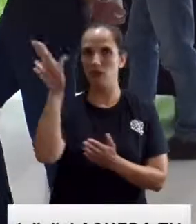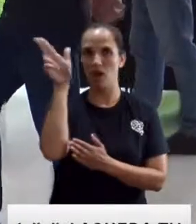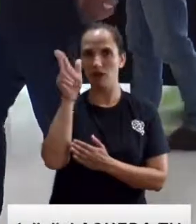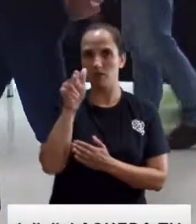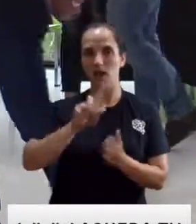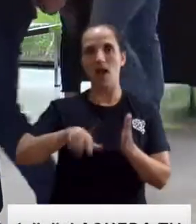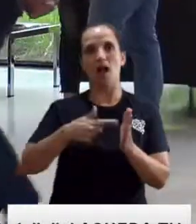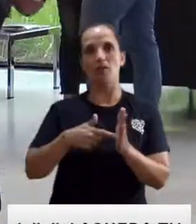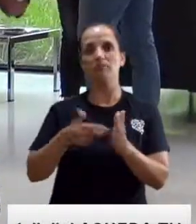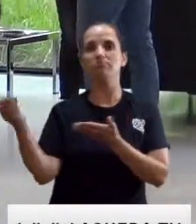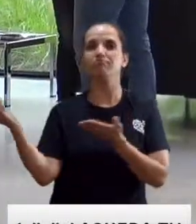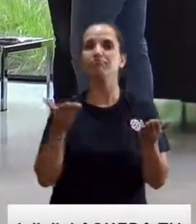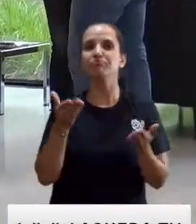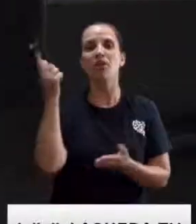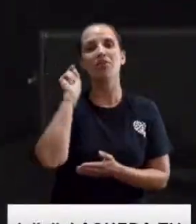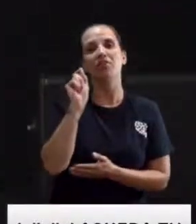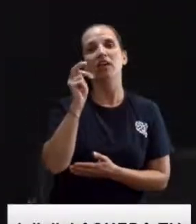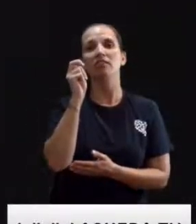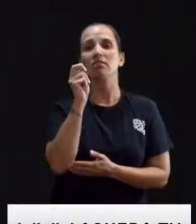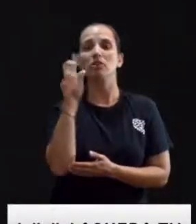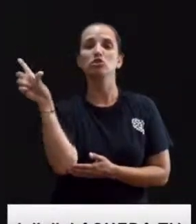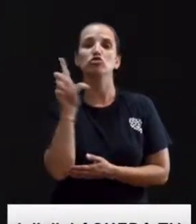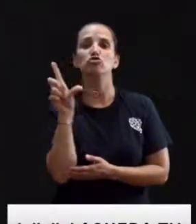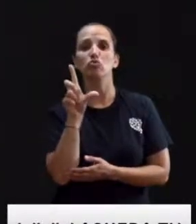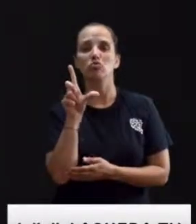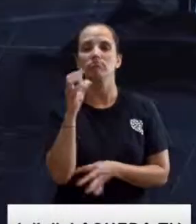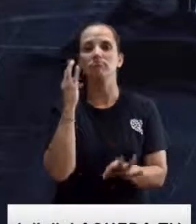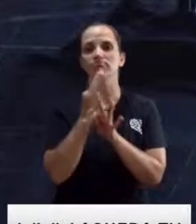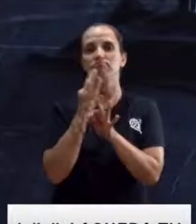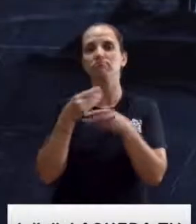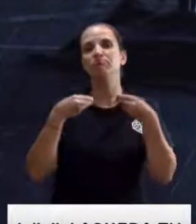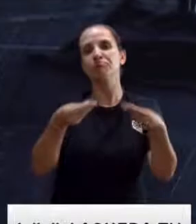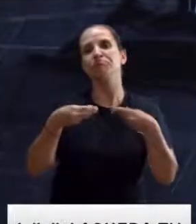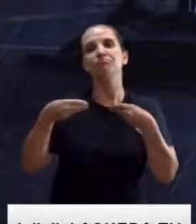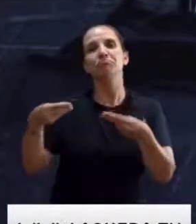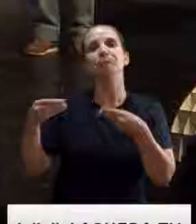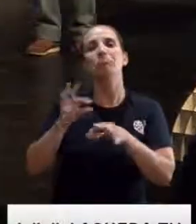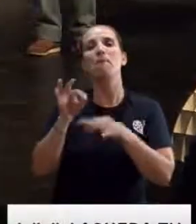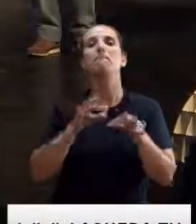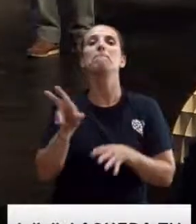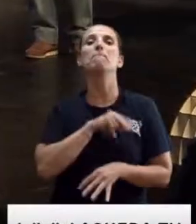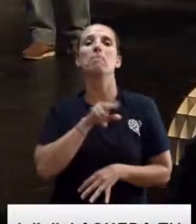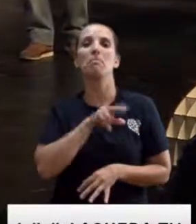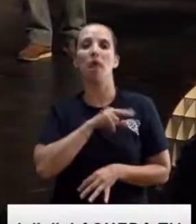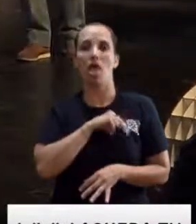O Centro de Artes de Águeda acolheu no passado dia 3 de julho a cerimónia de entrega de prémios do OP Águeda